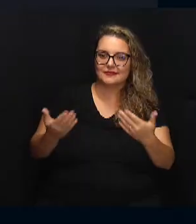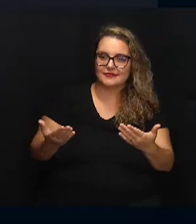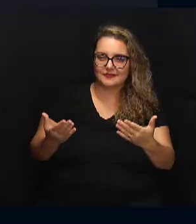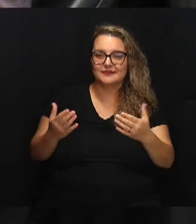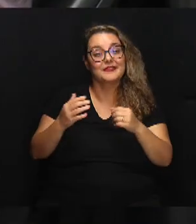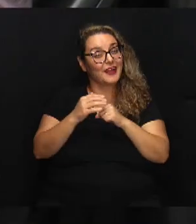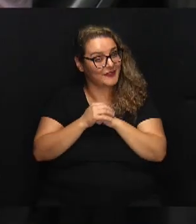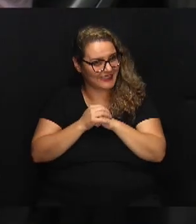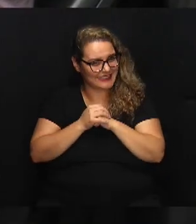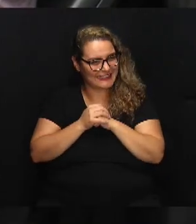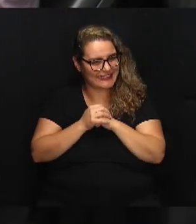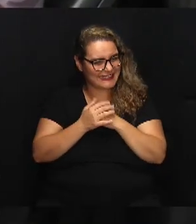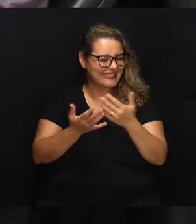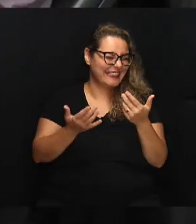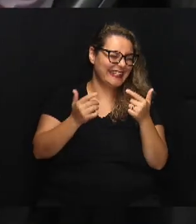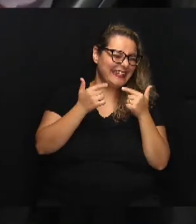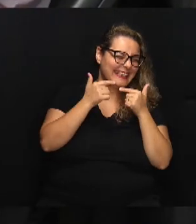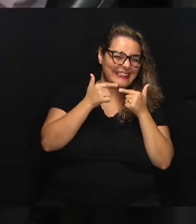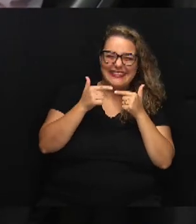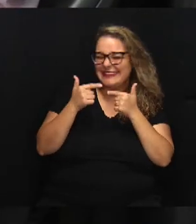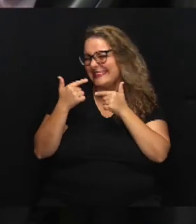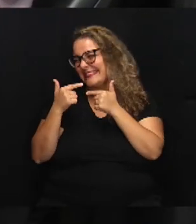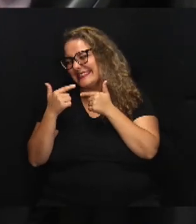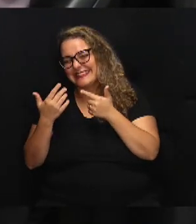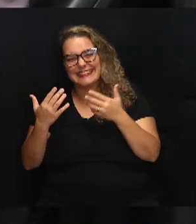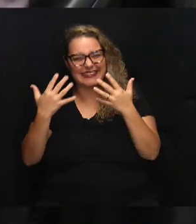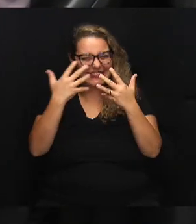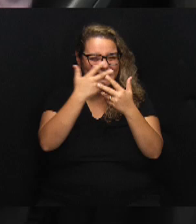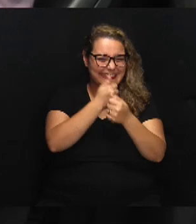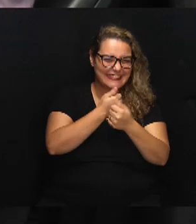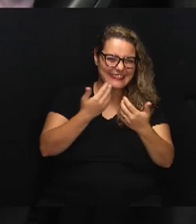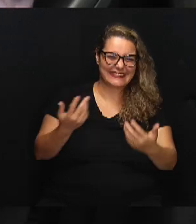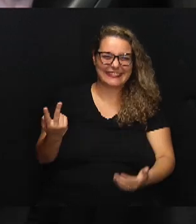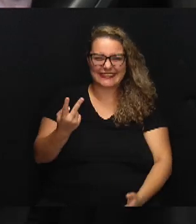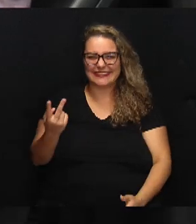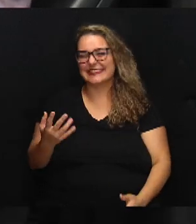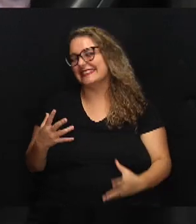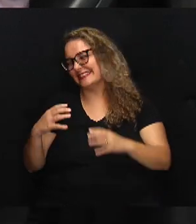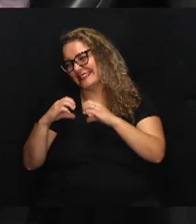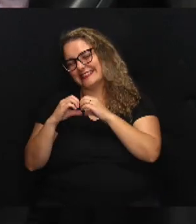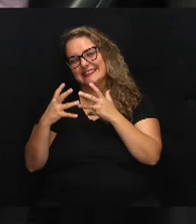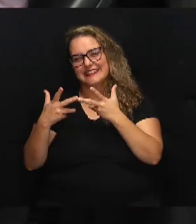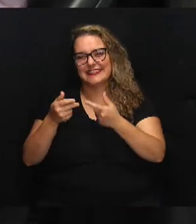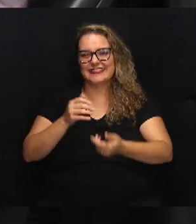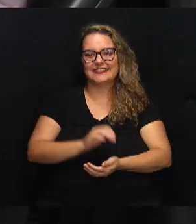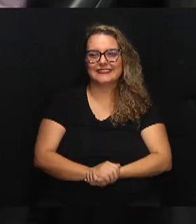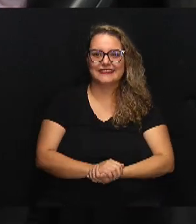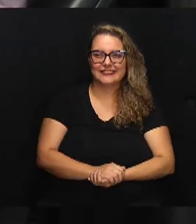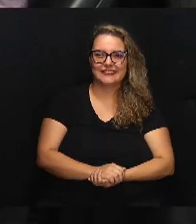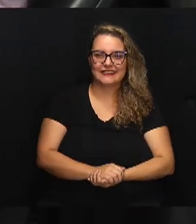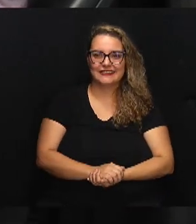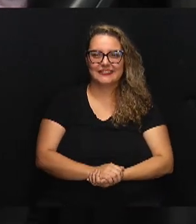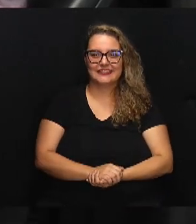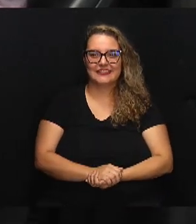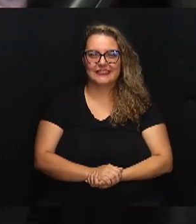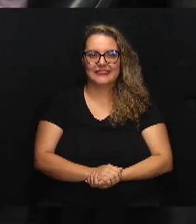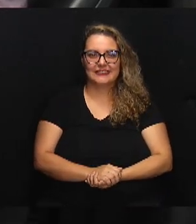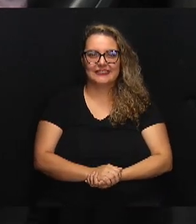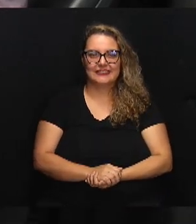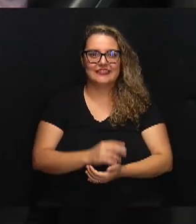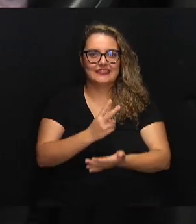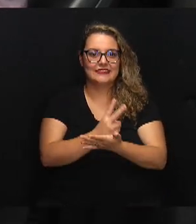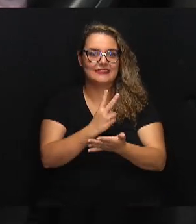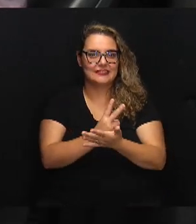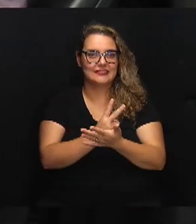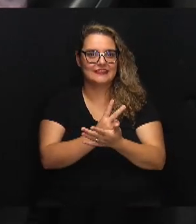Amém. Ah, que bonitinhos, né? Nossa, demais. Essa questão de sempre ser